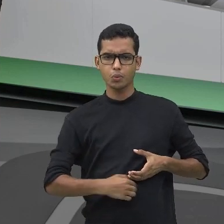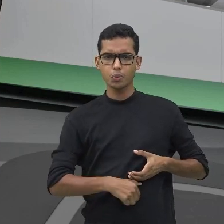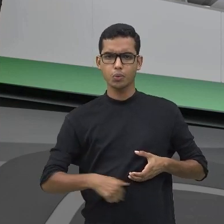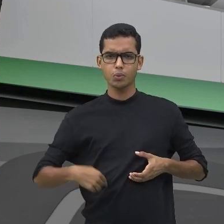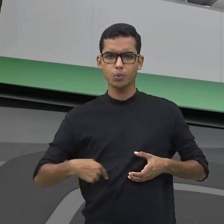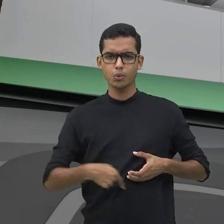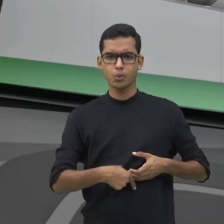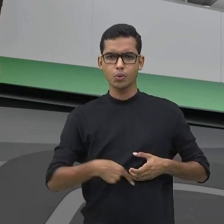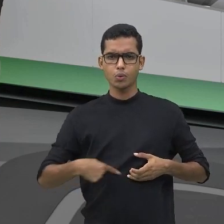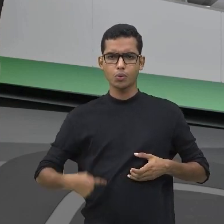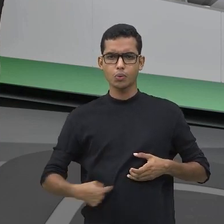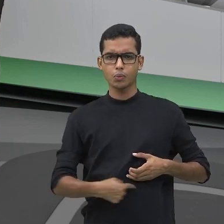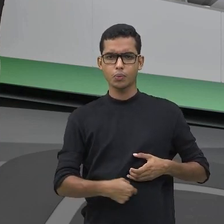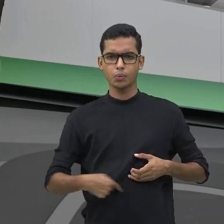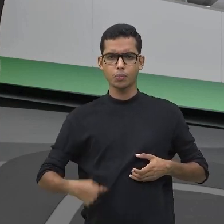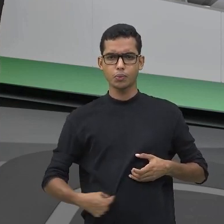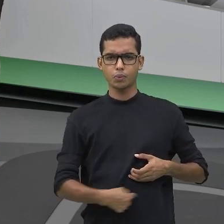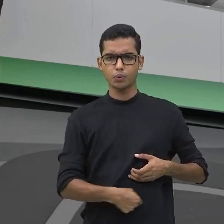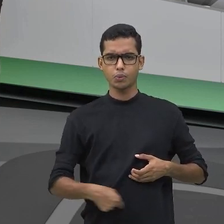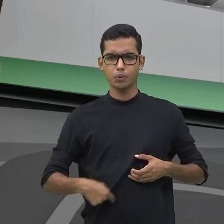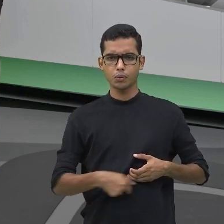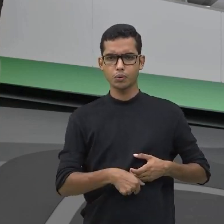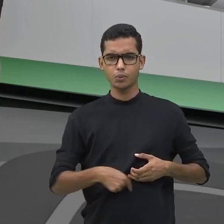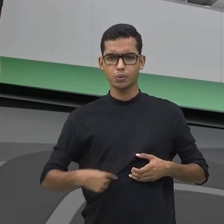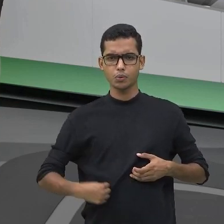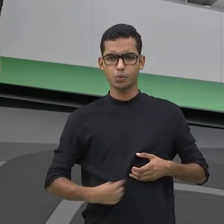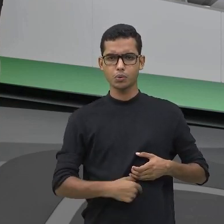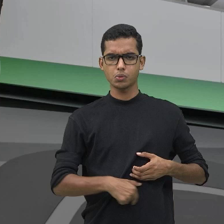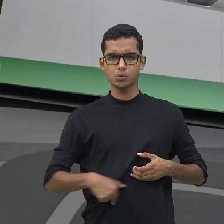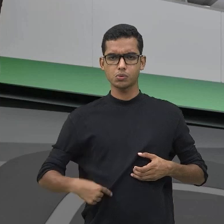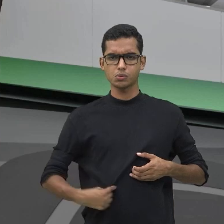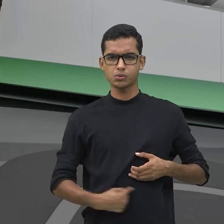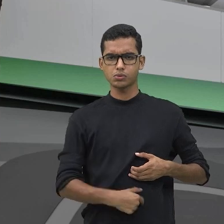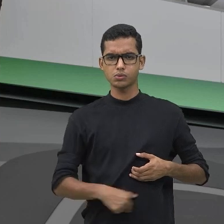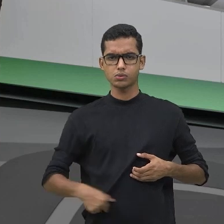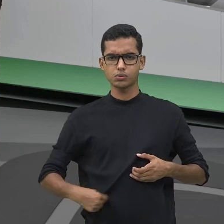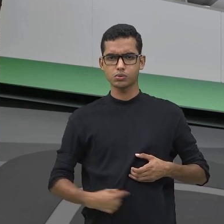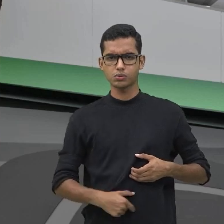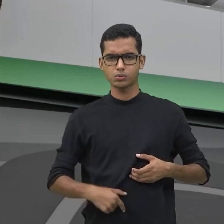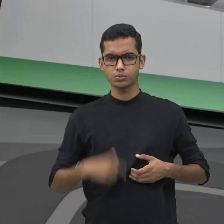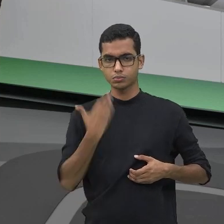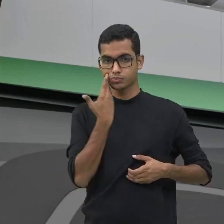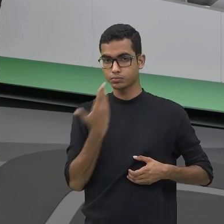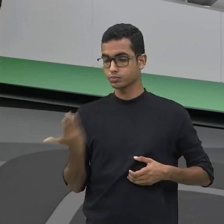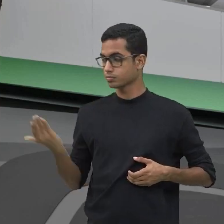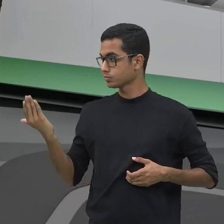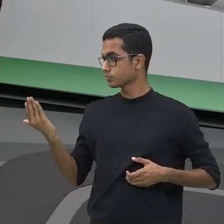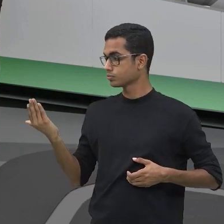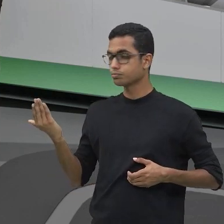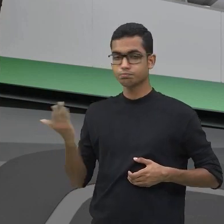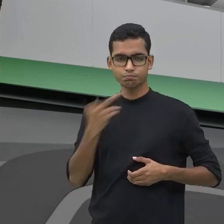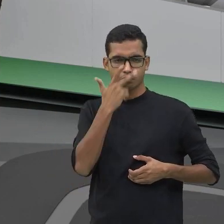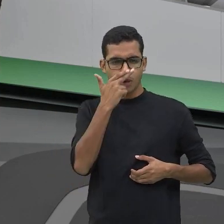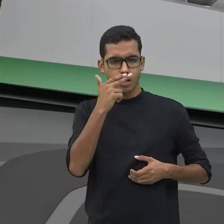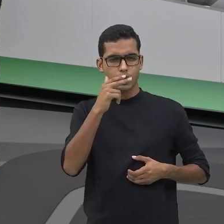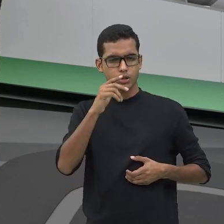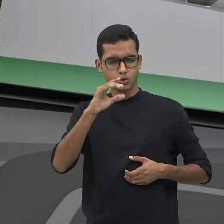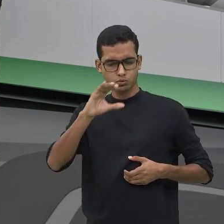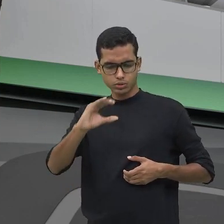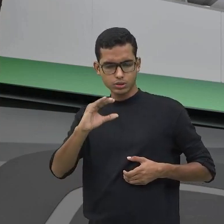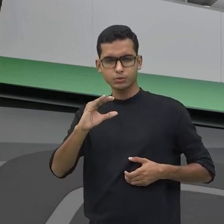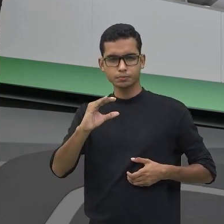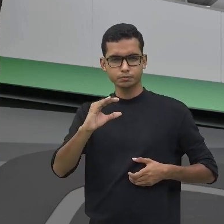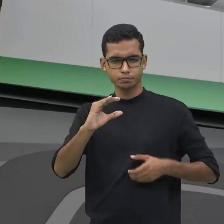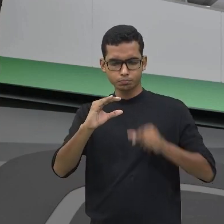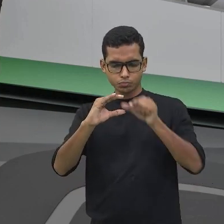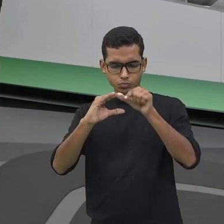C. Nesse caso, como a gente está vendo de trás, então, esse Czinho, ele está ao contrário. E aí, o que que